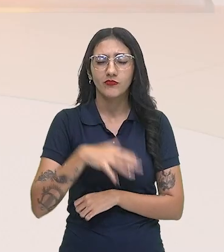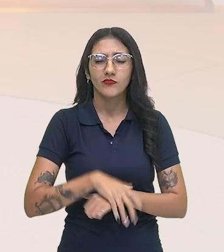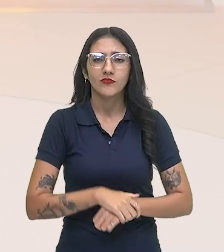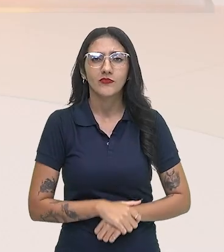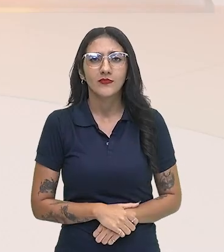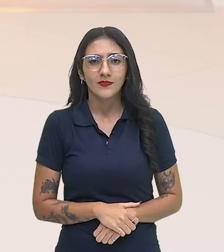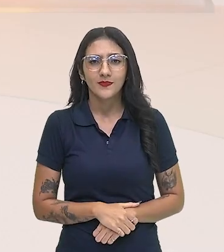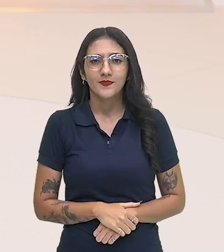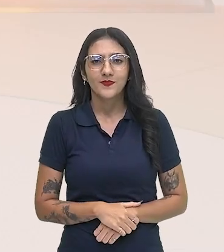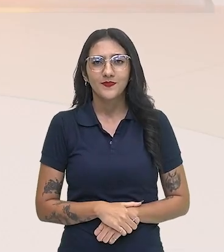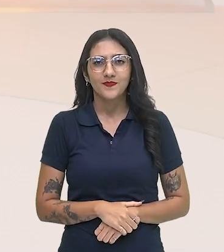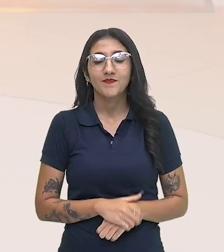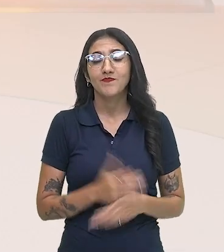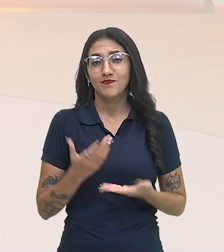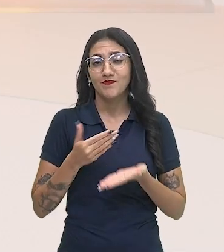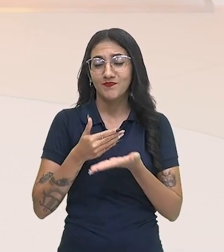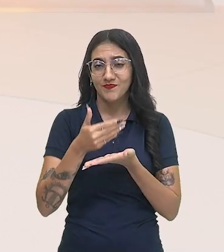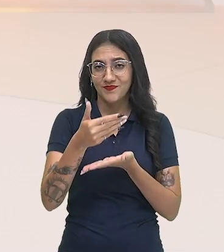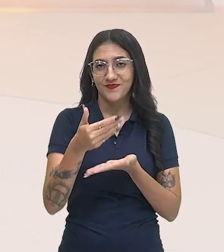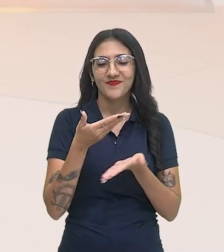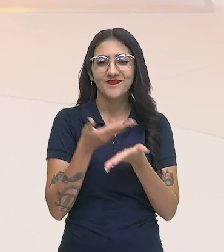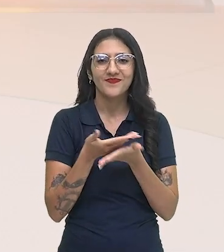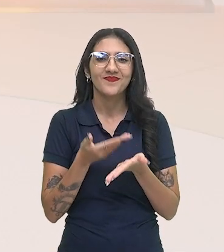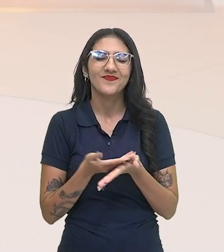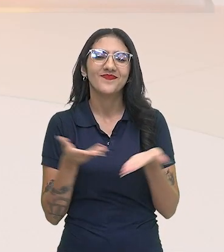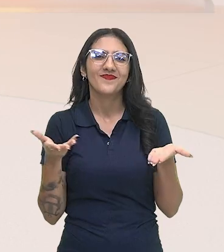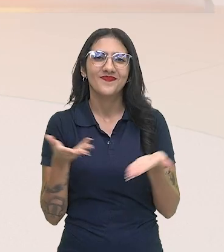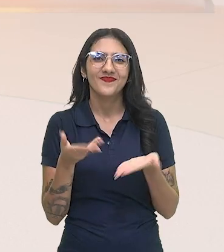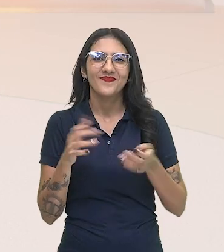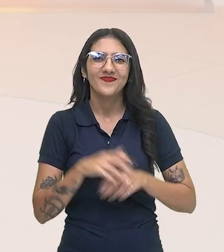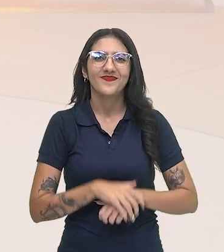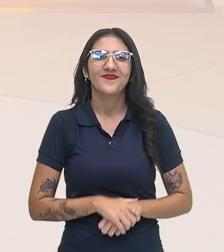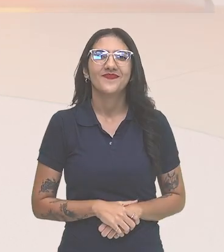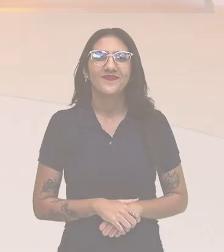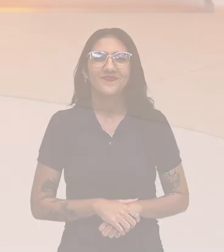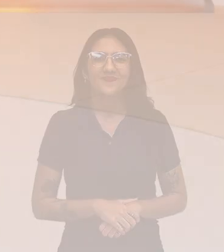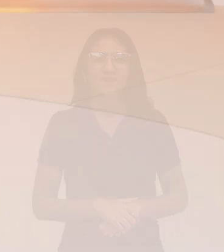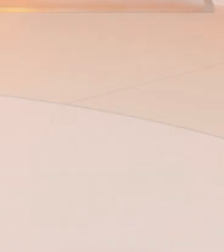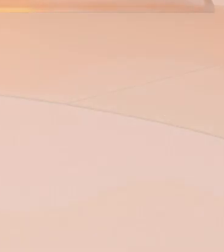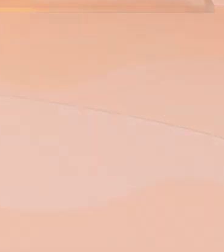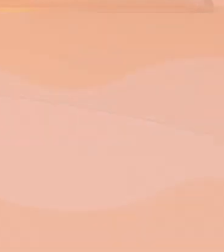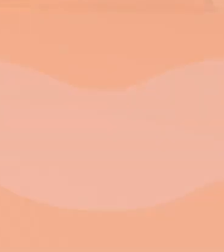região. Vamos iniciar a nossa aula.